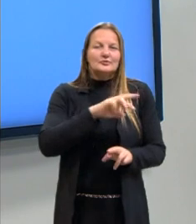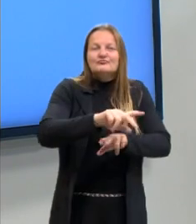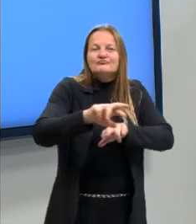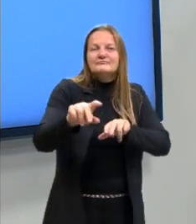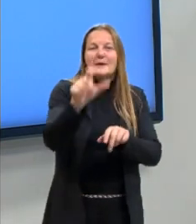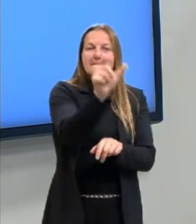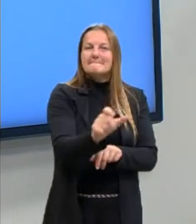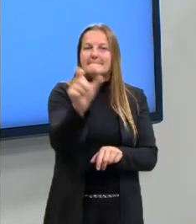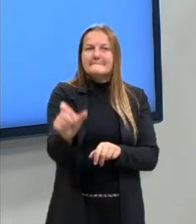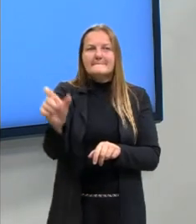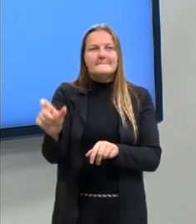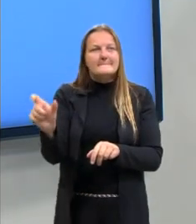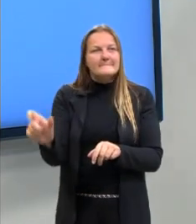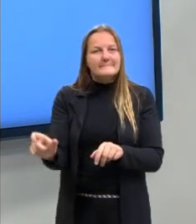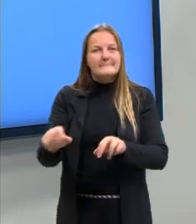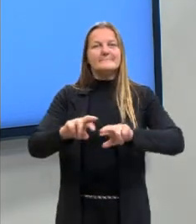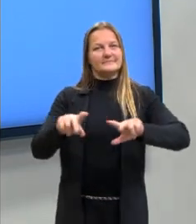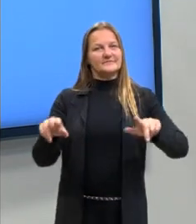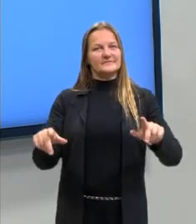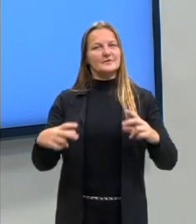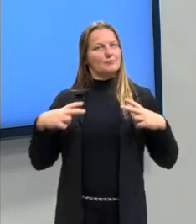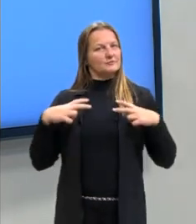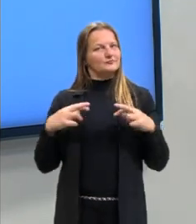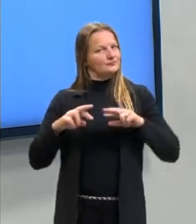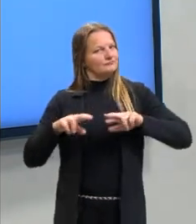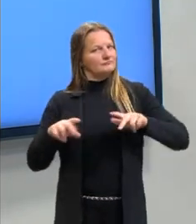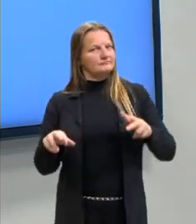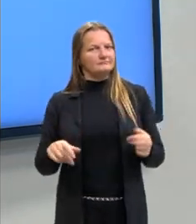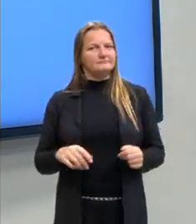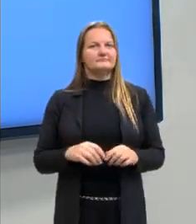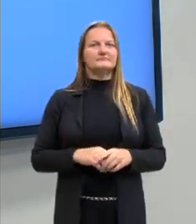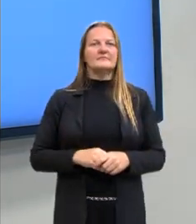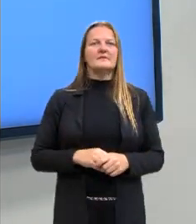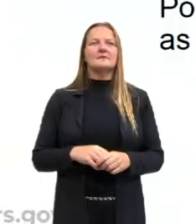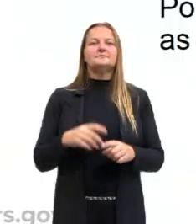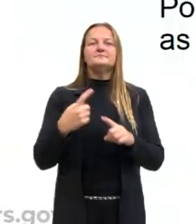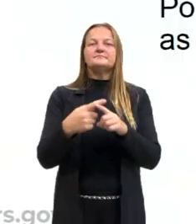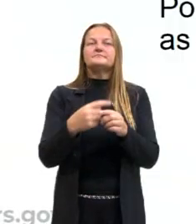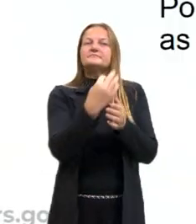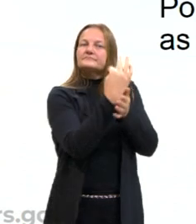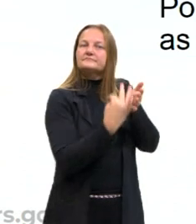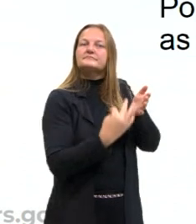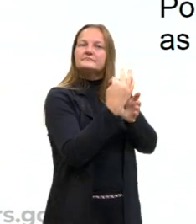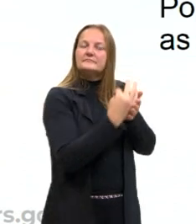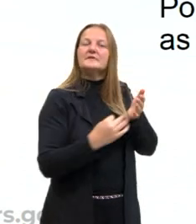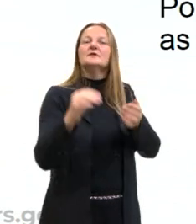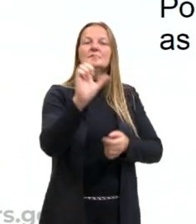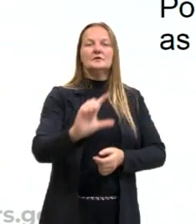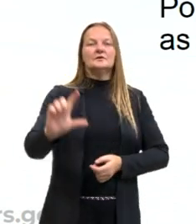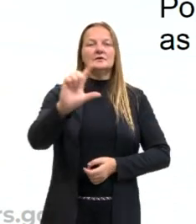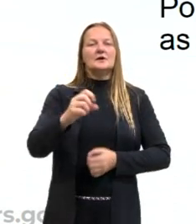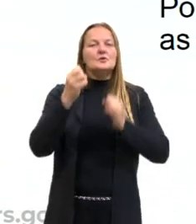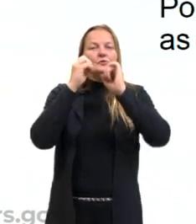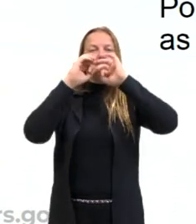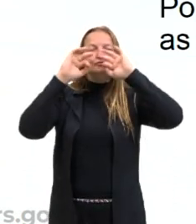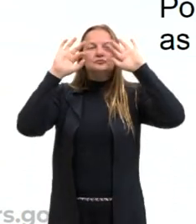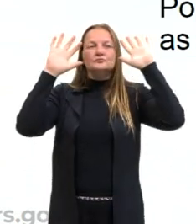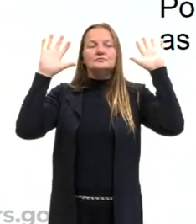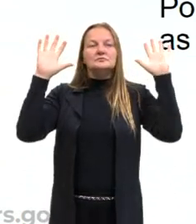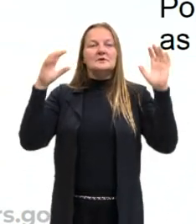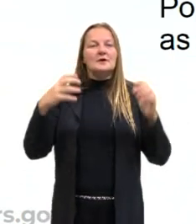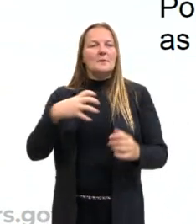muito particular muito singular e por meio do texto literário que a gente compreende